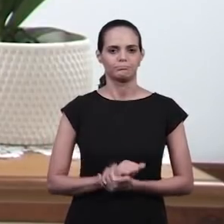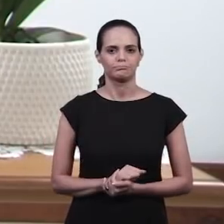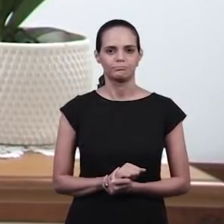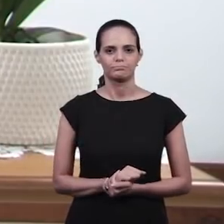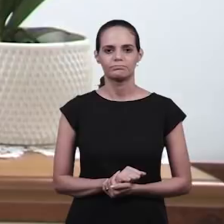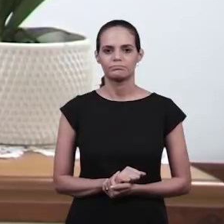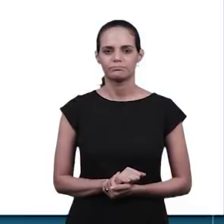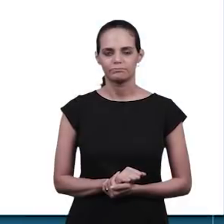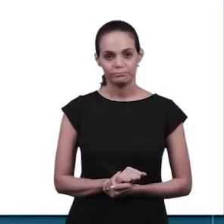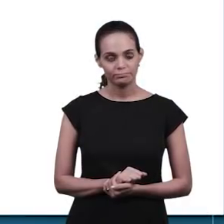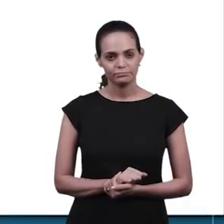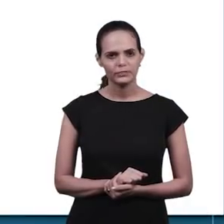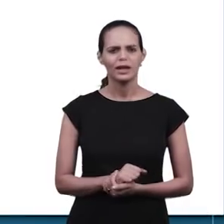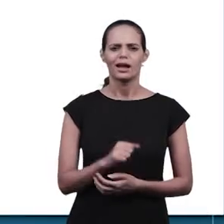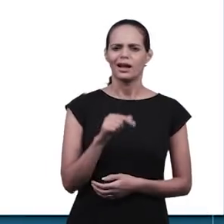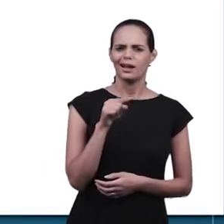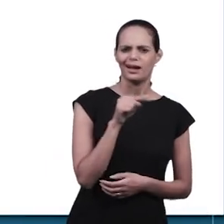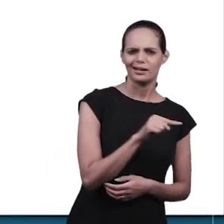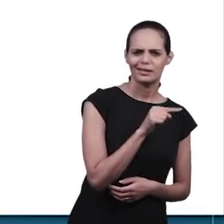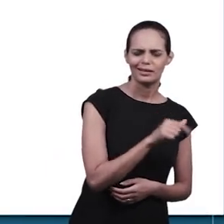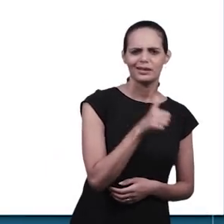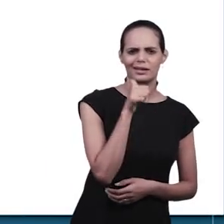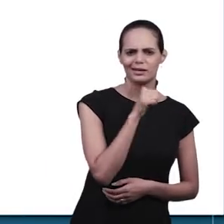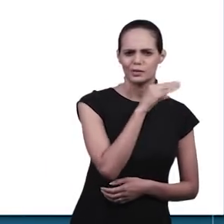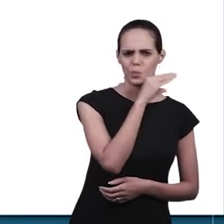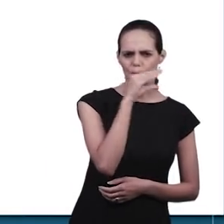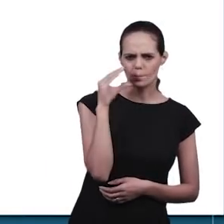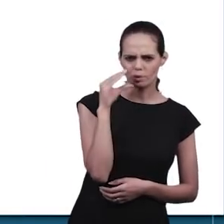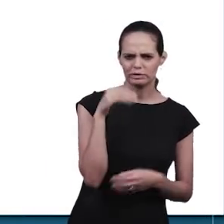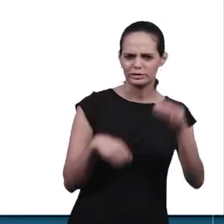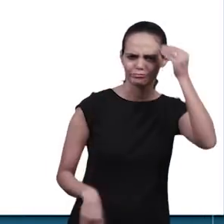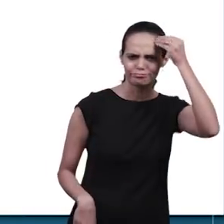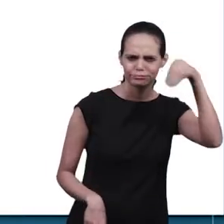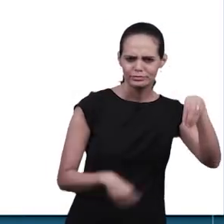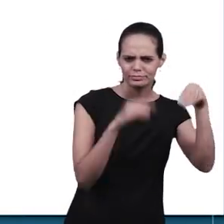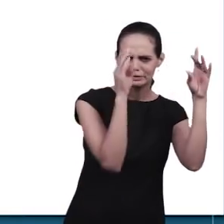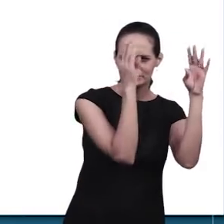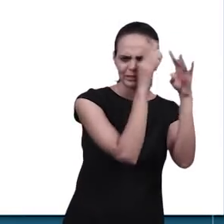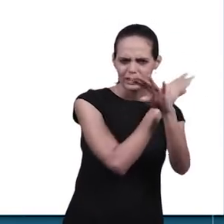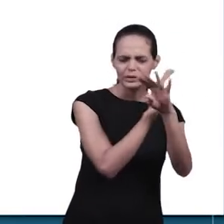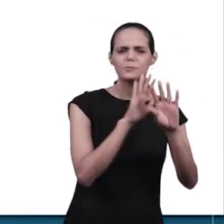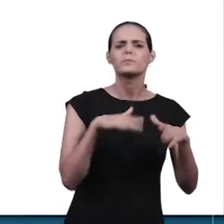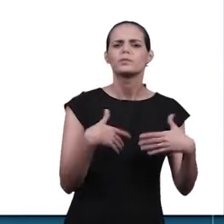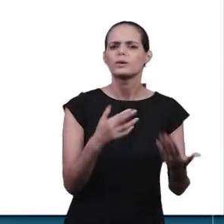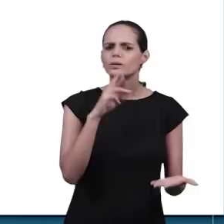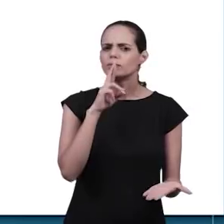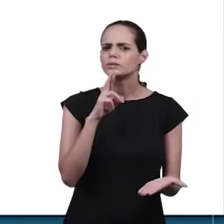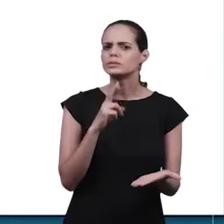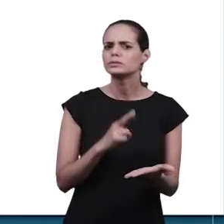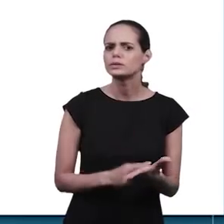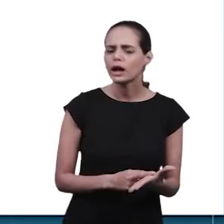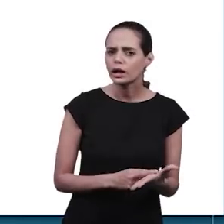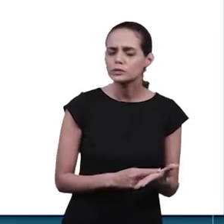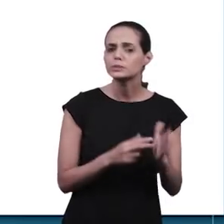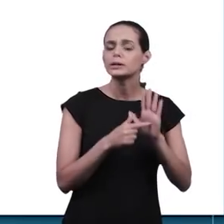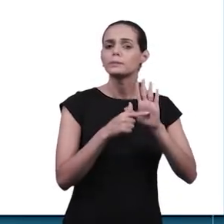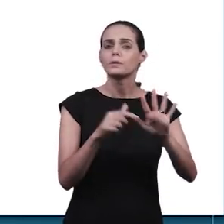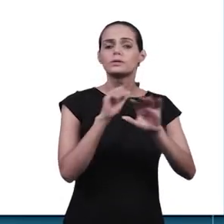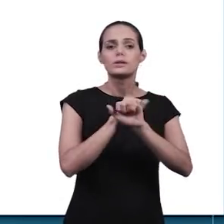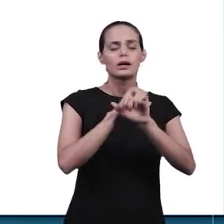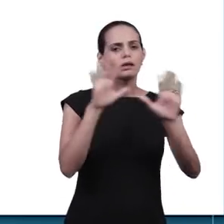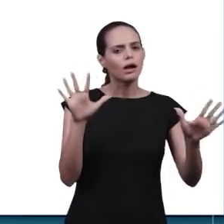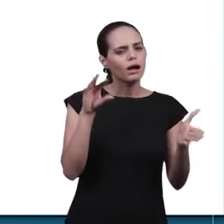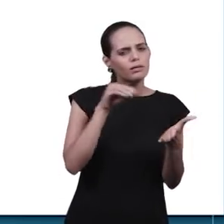3. Quanto às virgens loucas, letra A, quais foram os resultados que